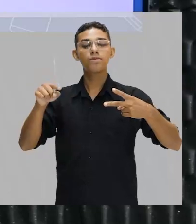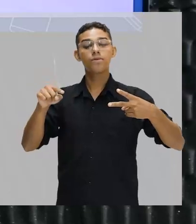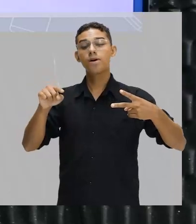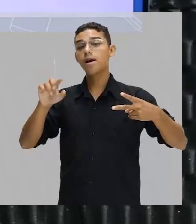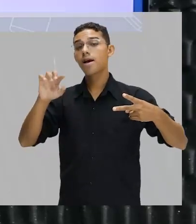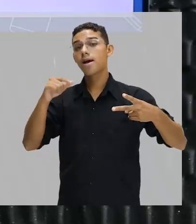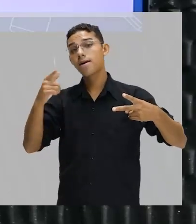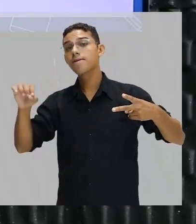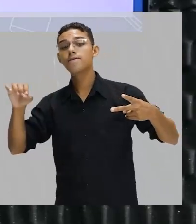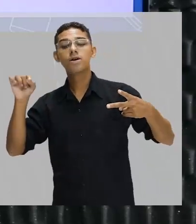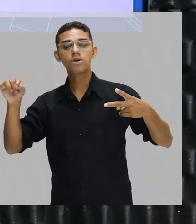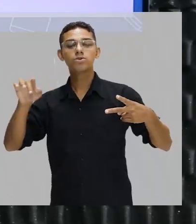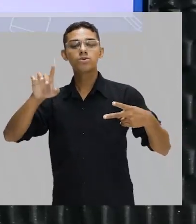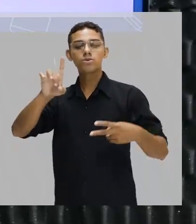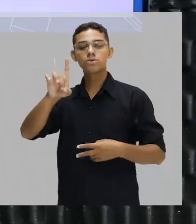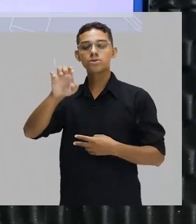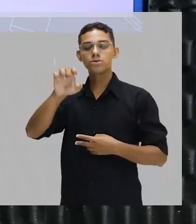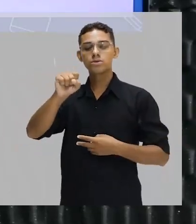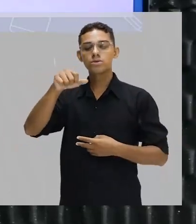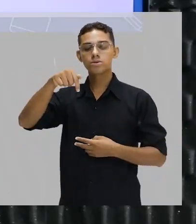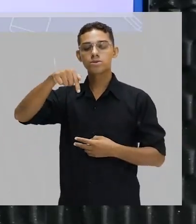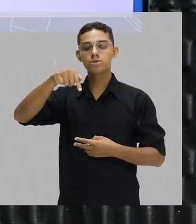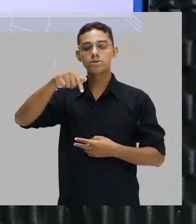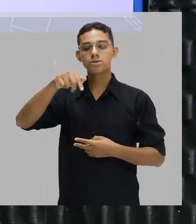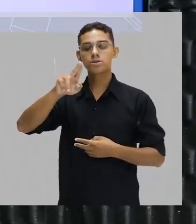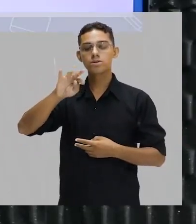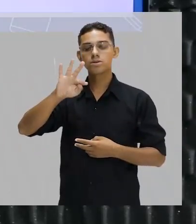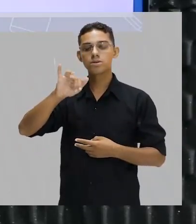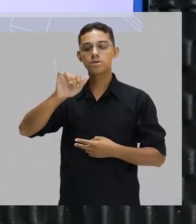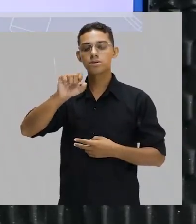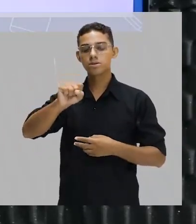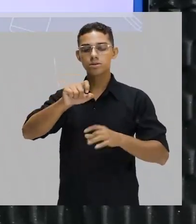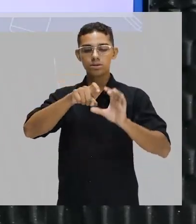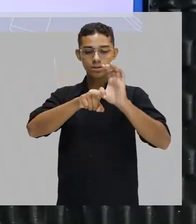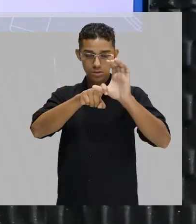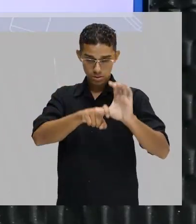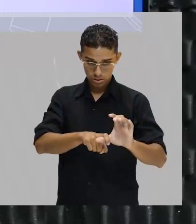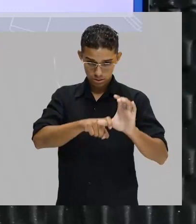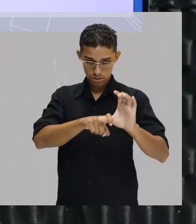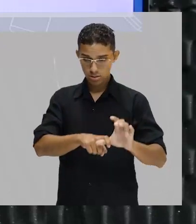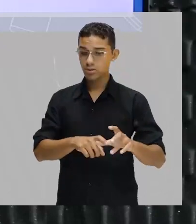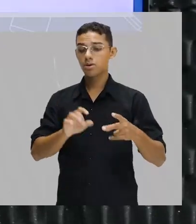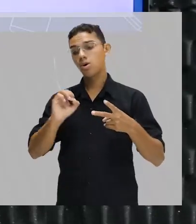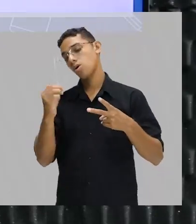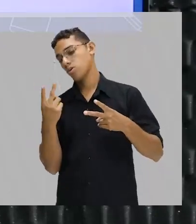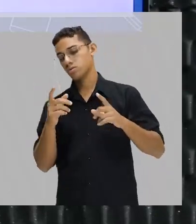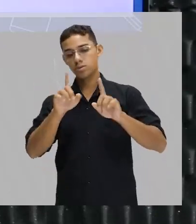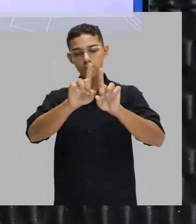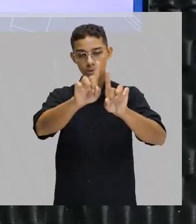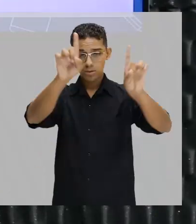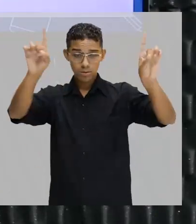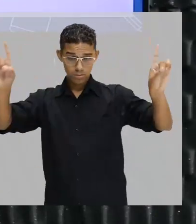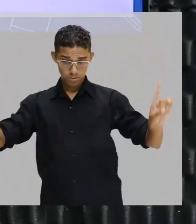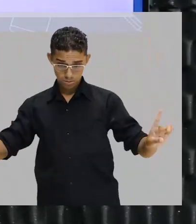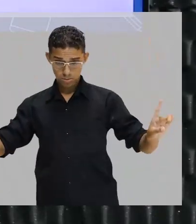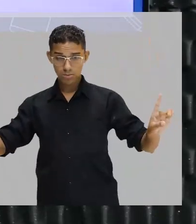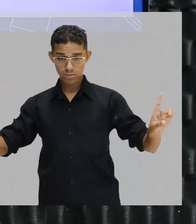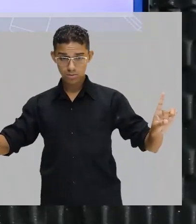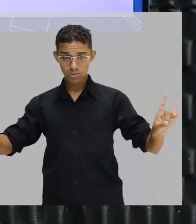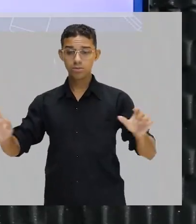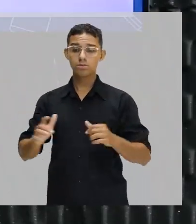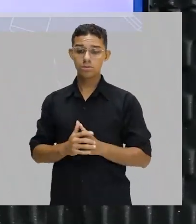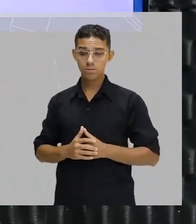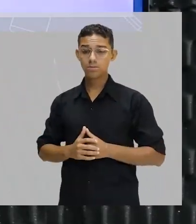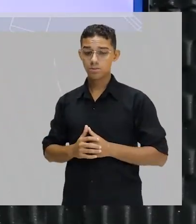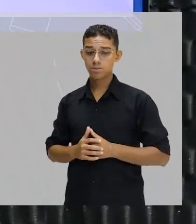Nesse caso, podemos entender que João e Maria vão desquitar-se um do outro, ou que cada um vai se